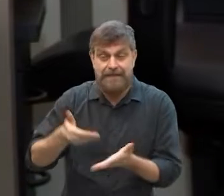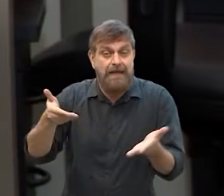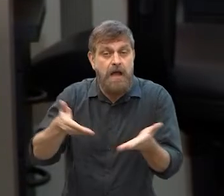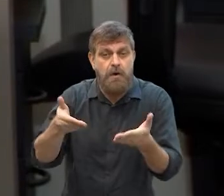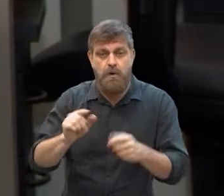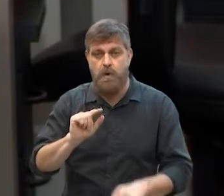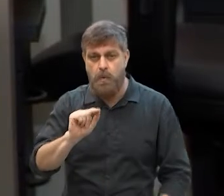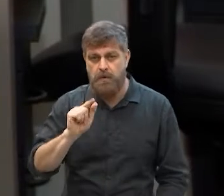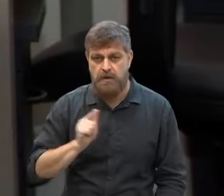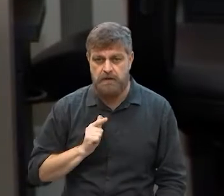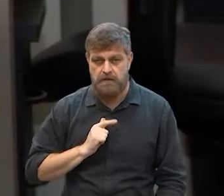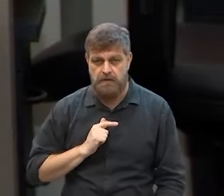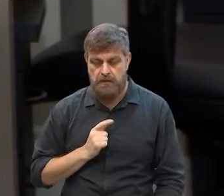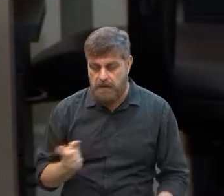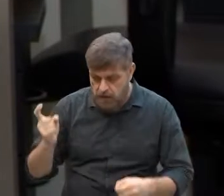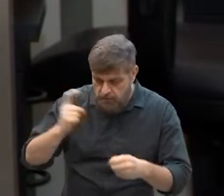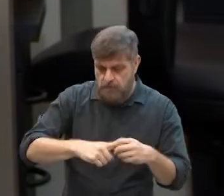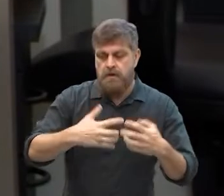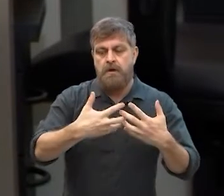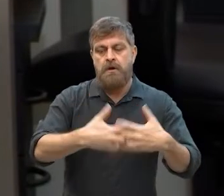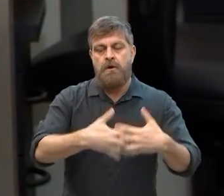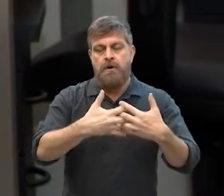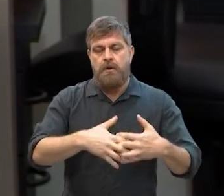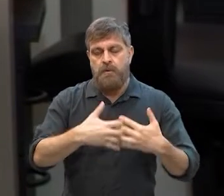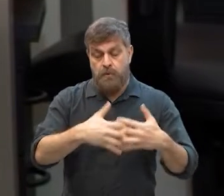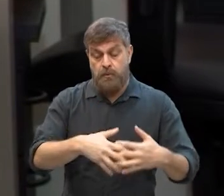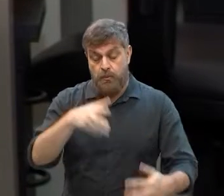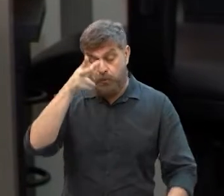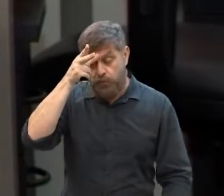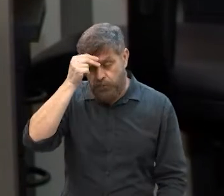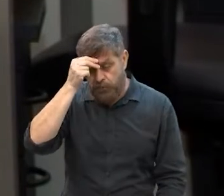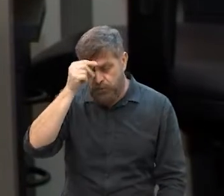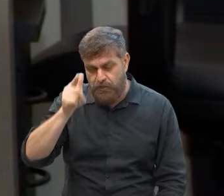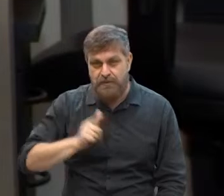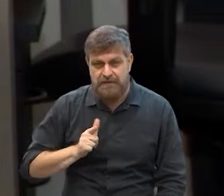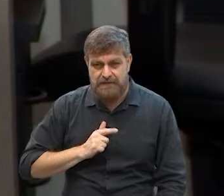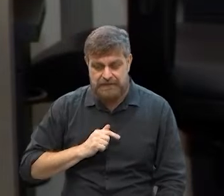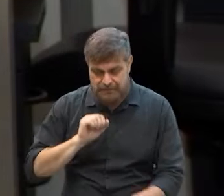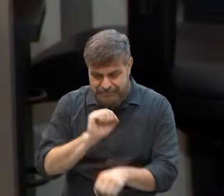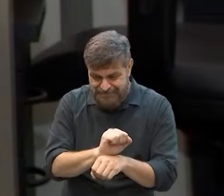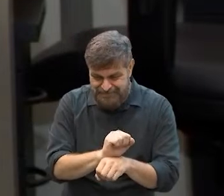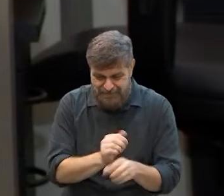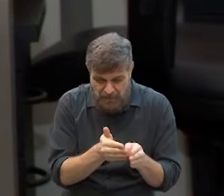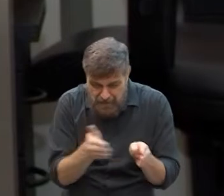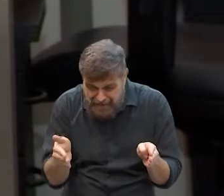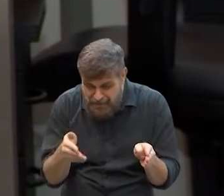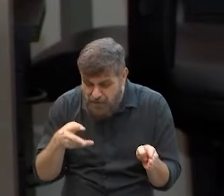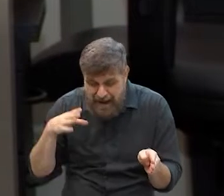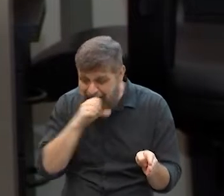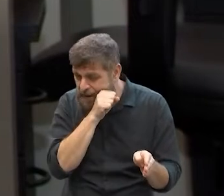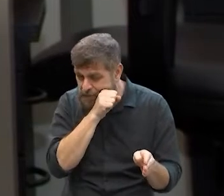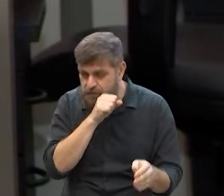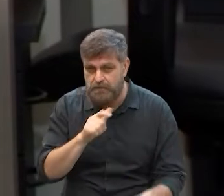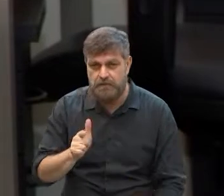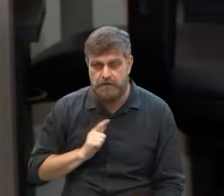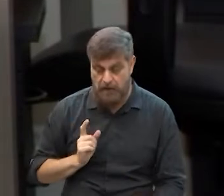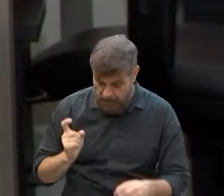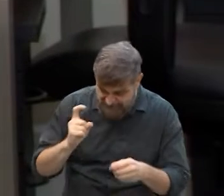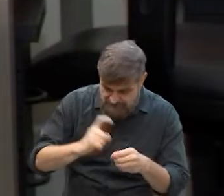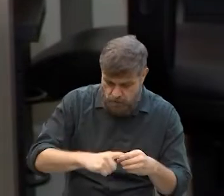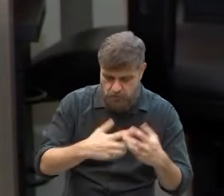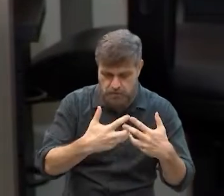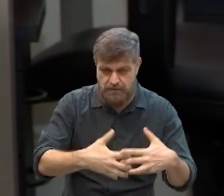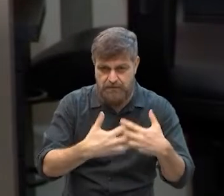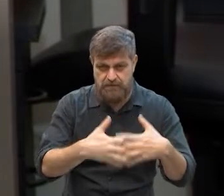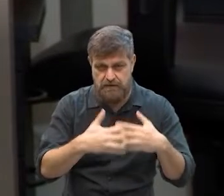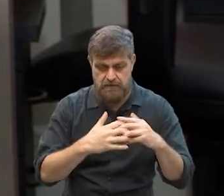momento, esse serviço voltou a ocorrer, né? A interrupção foi um período muito curto, ela acabou voltando a